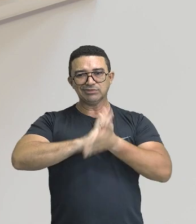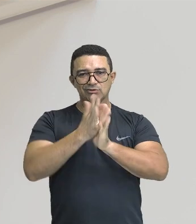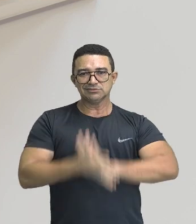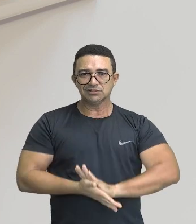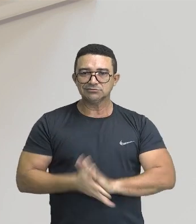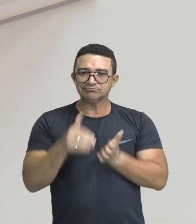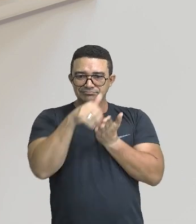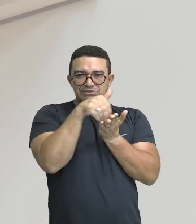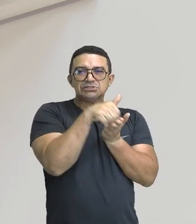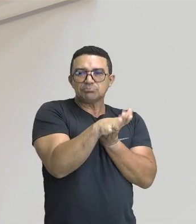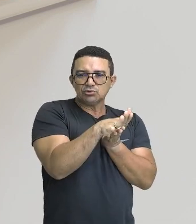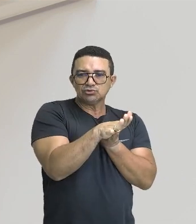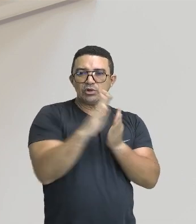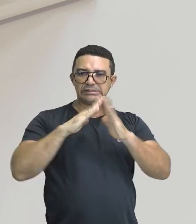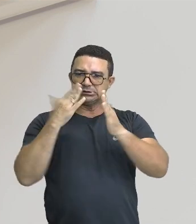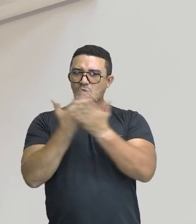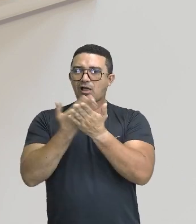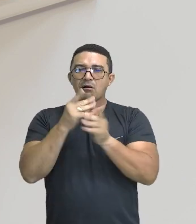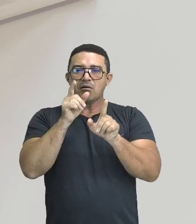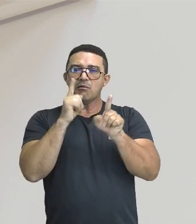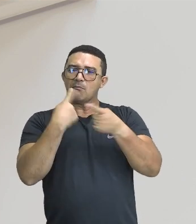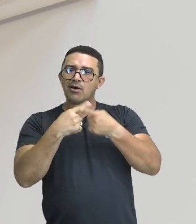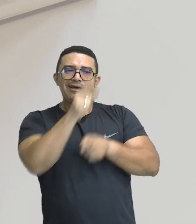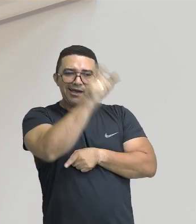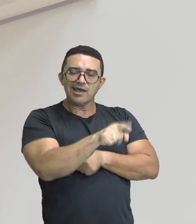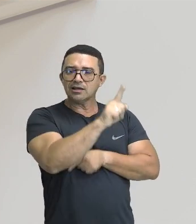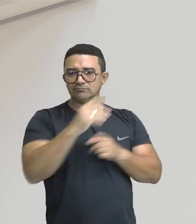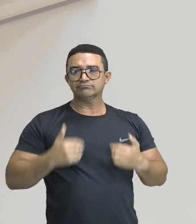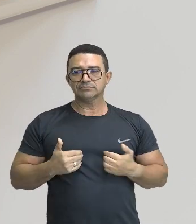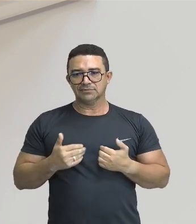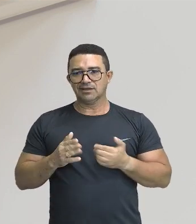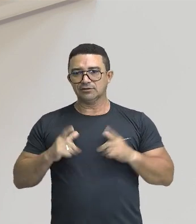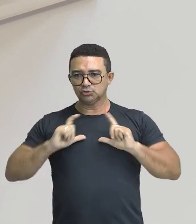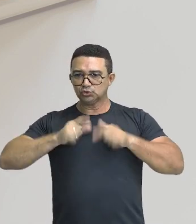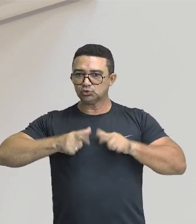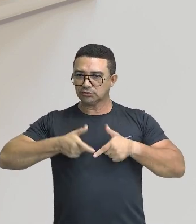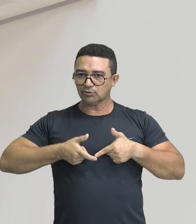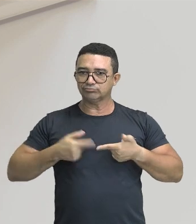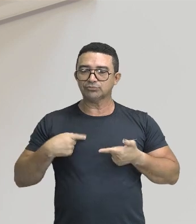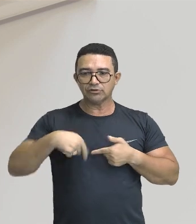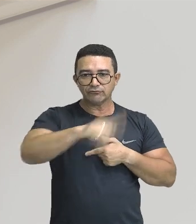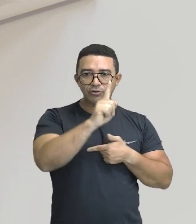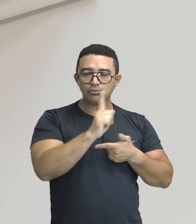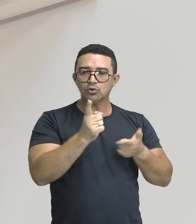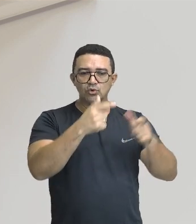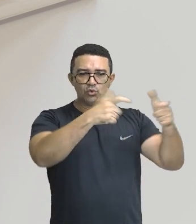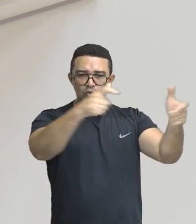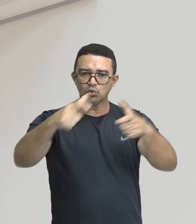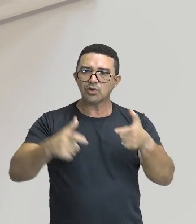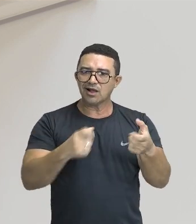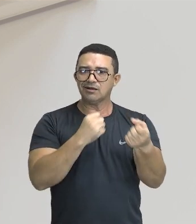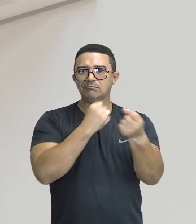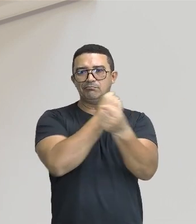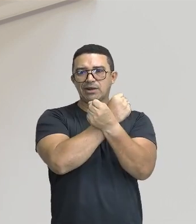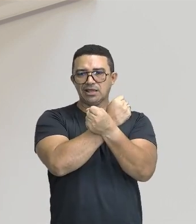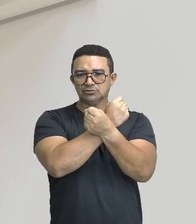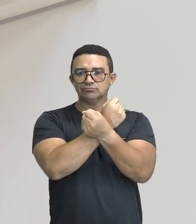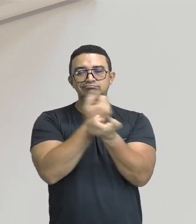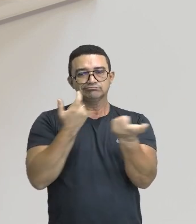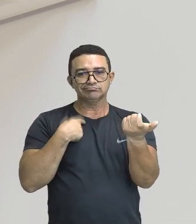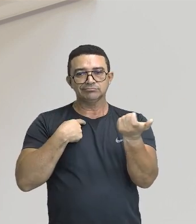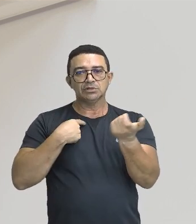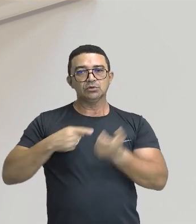escola por ser judeu. Foi enviado a um campo de concentração. Ele ficou lá até ser libertado pelo Exército Vermelho